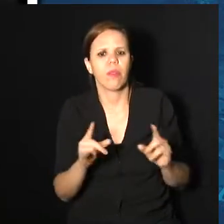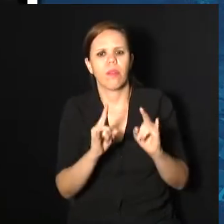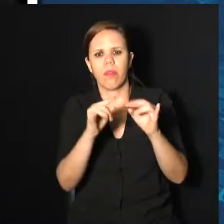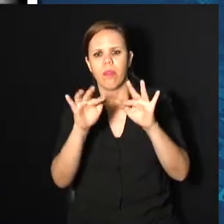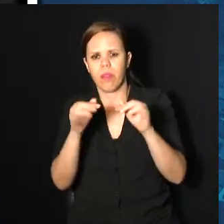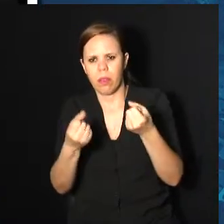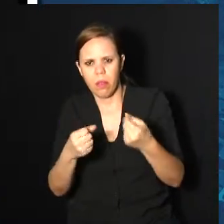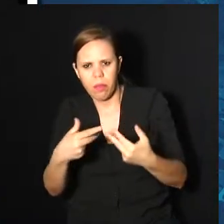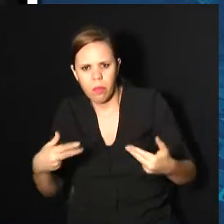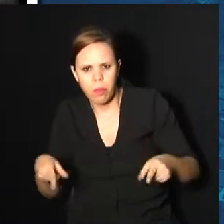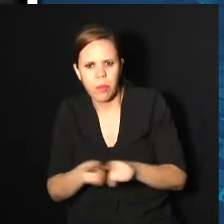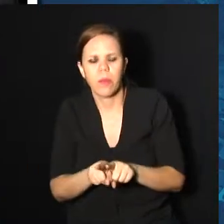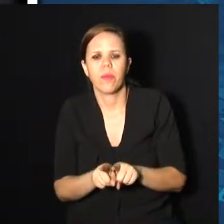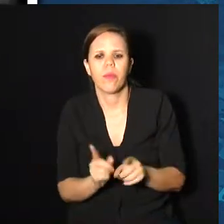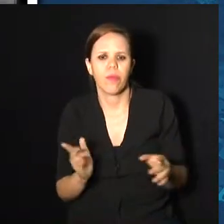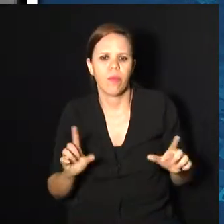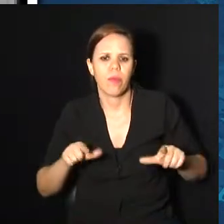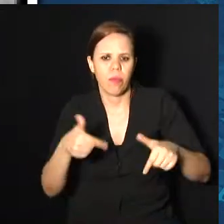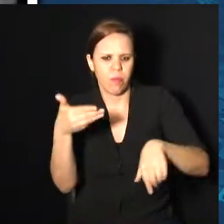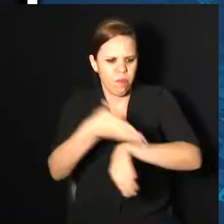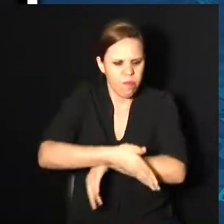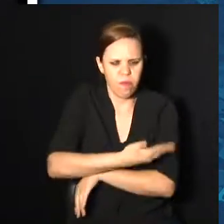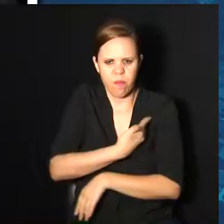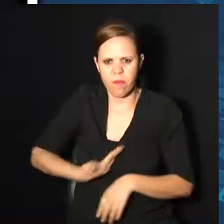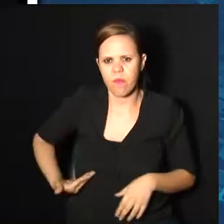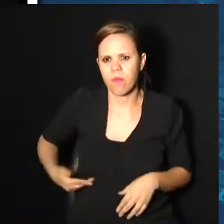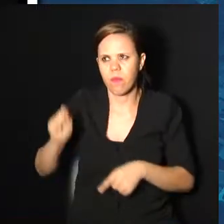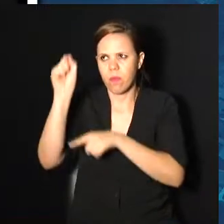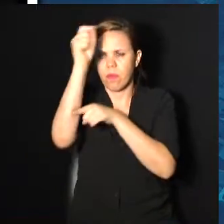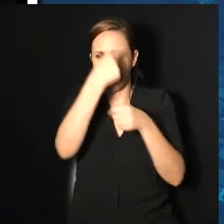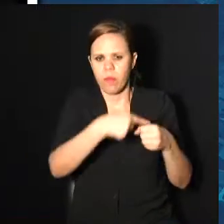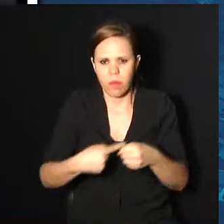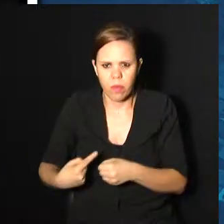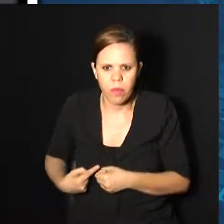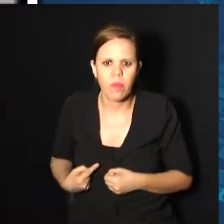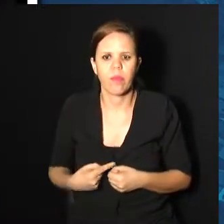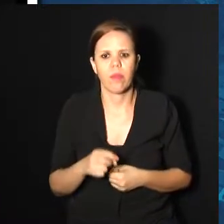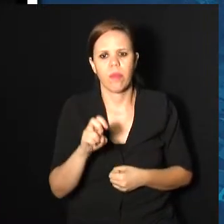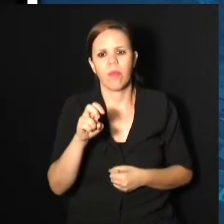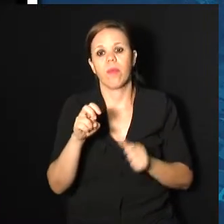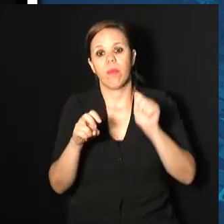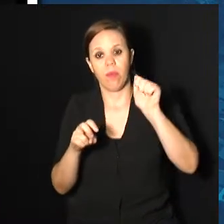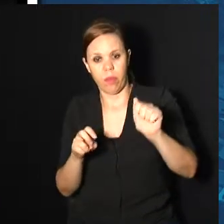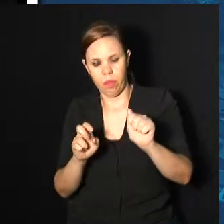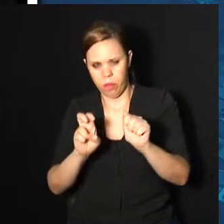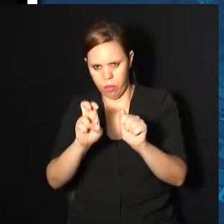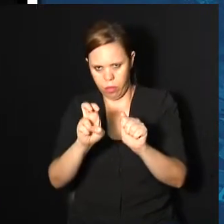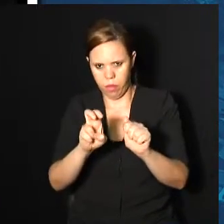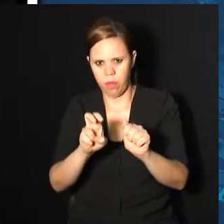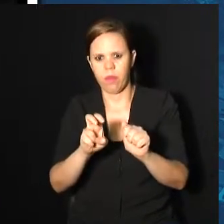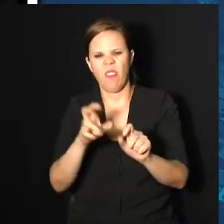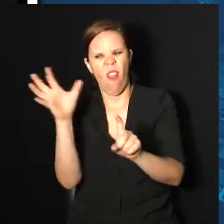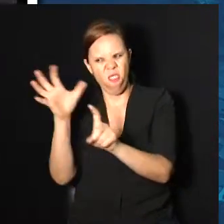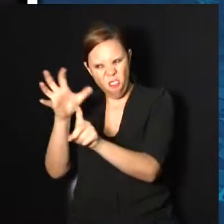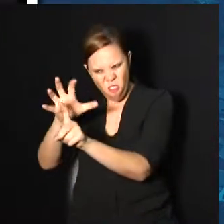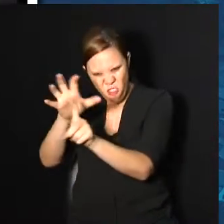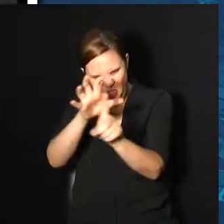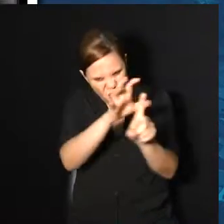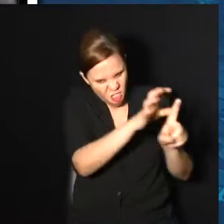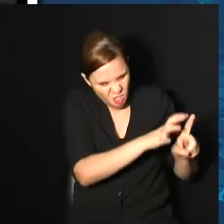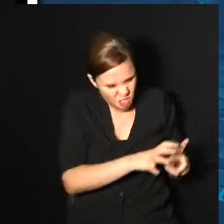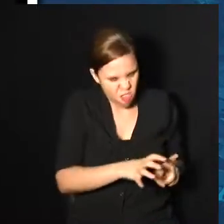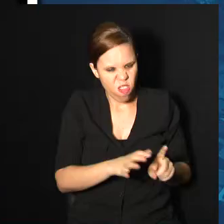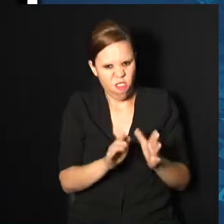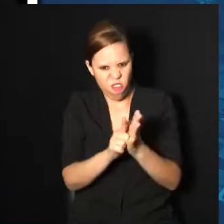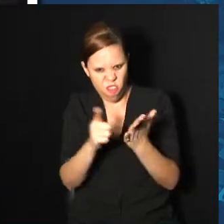estados e municípios. O AI-5 também iniciou um período de perseguição a jornalistas e a militantes contrários